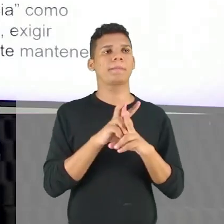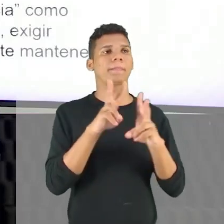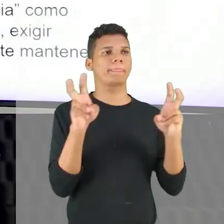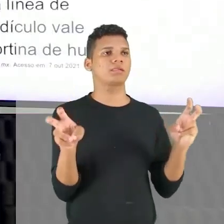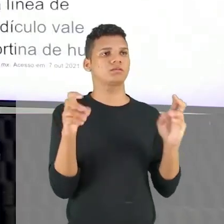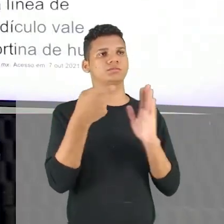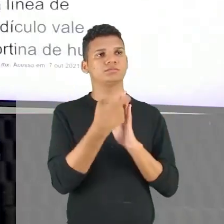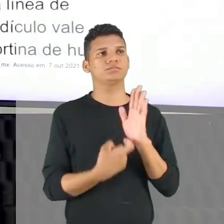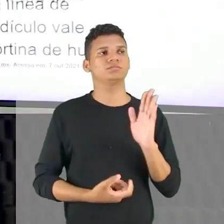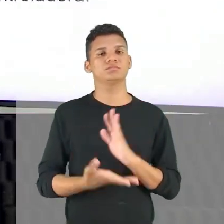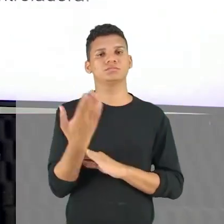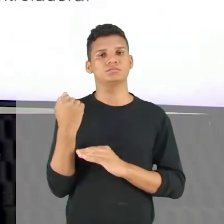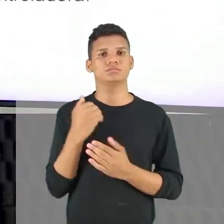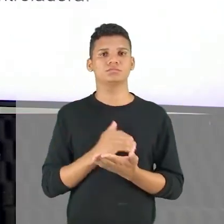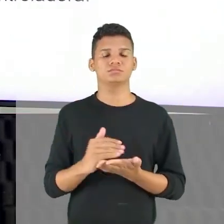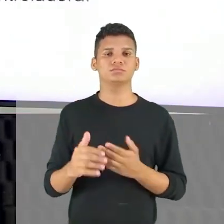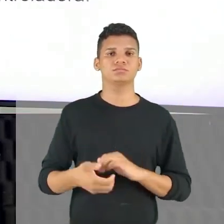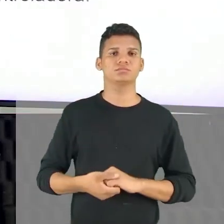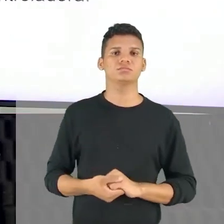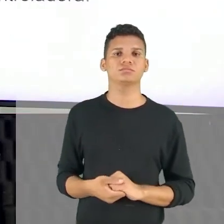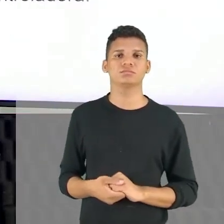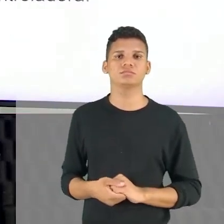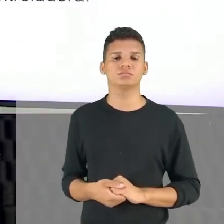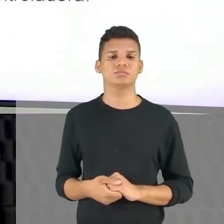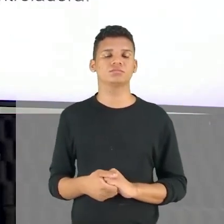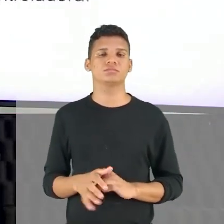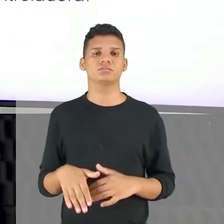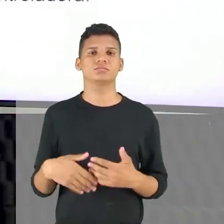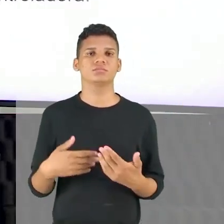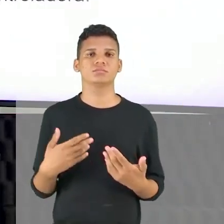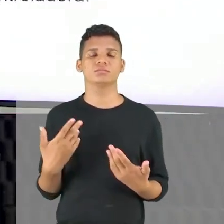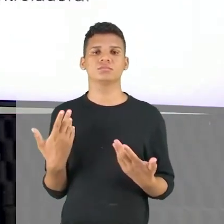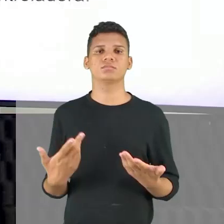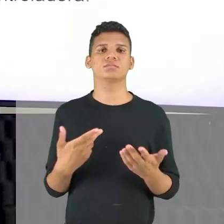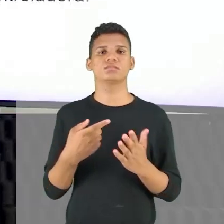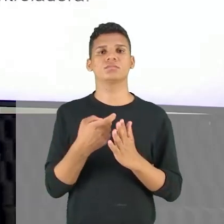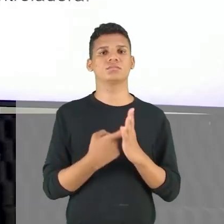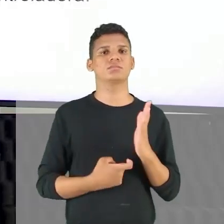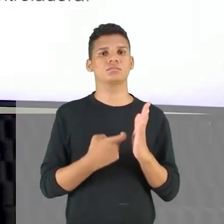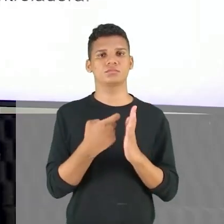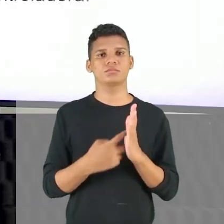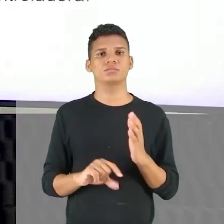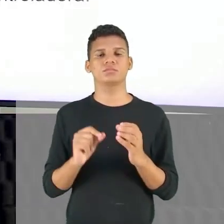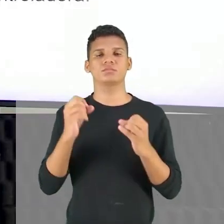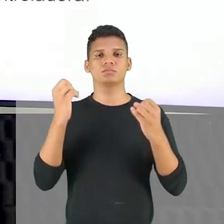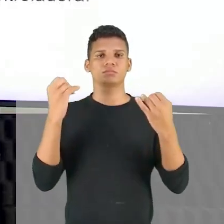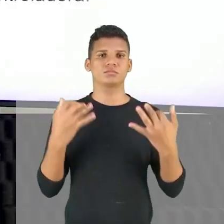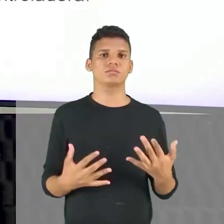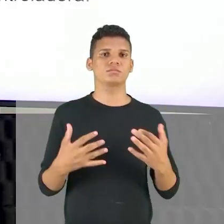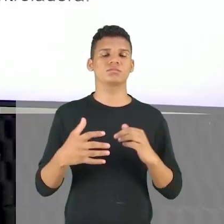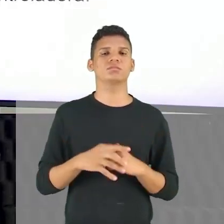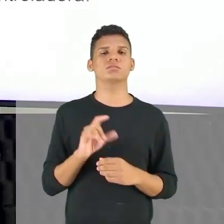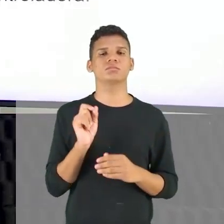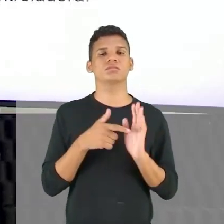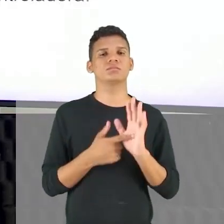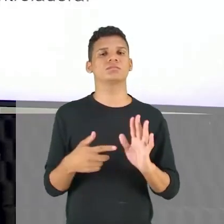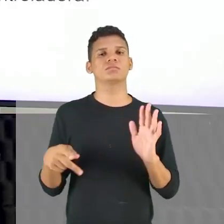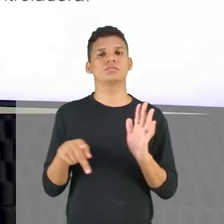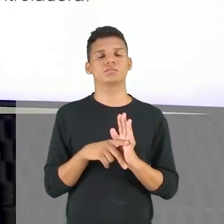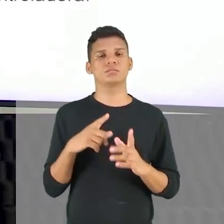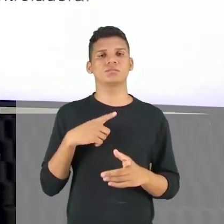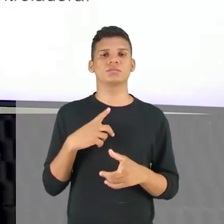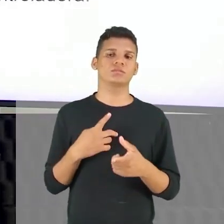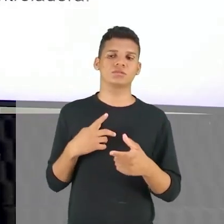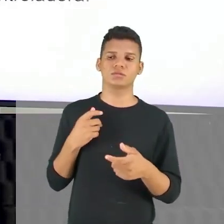texto. Bora lá para a questão. Nesse texto, a expressão cortina de humo revela que o